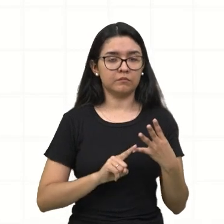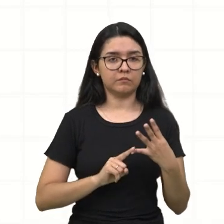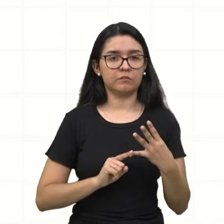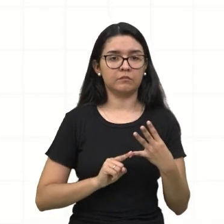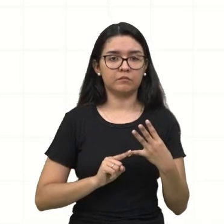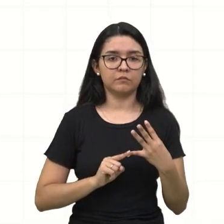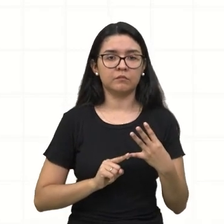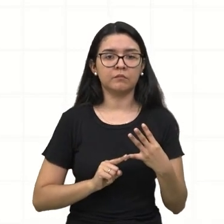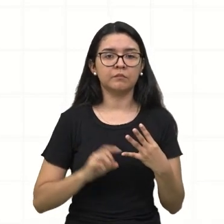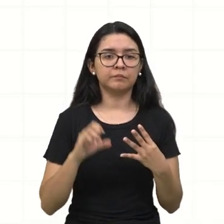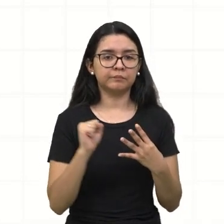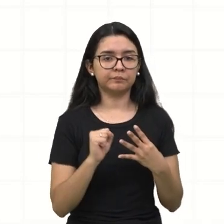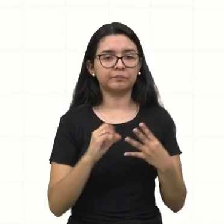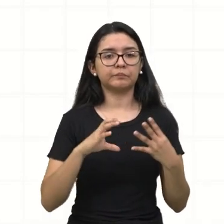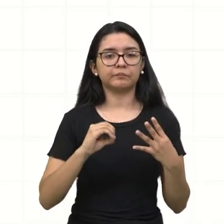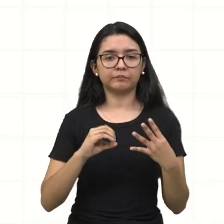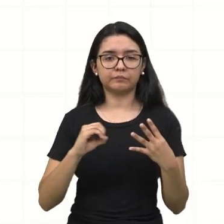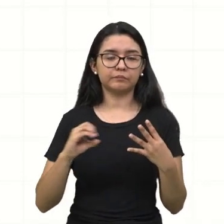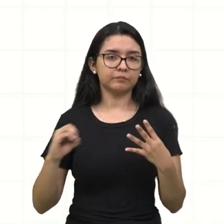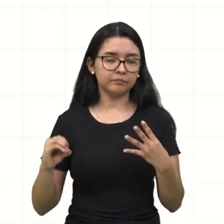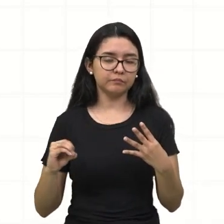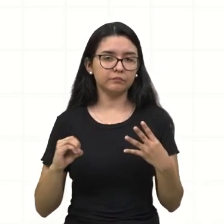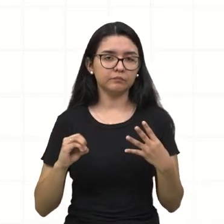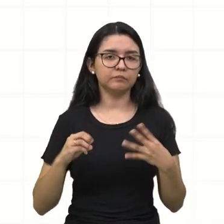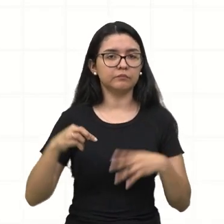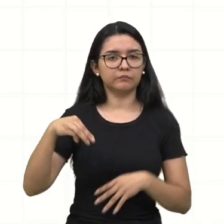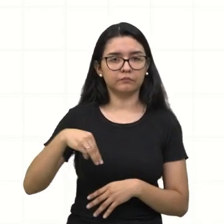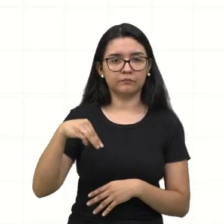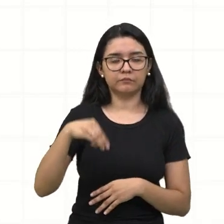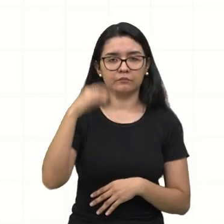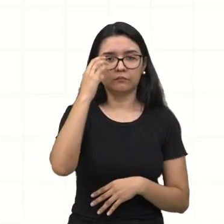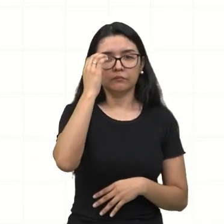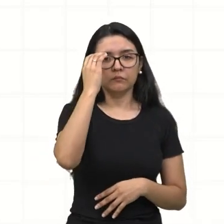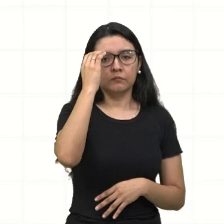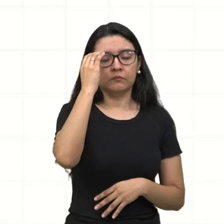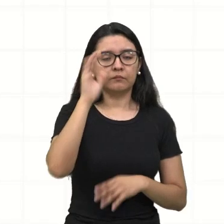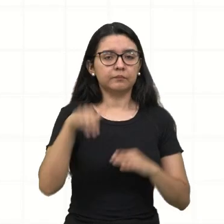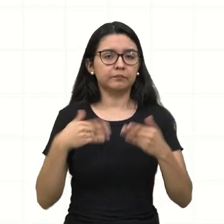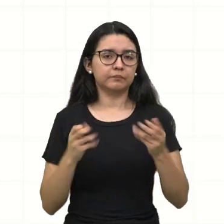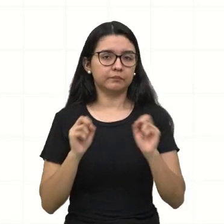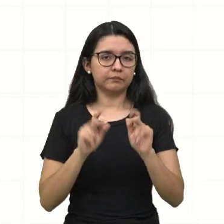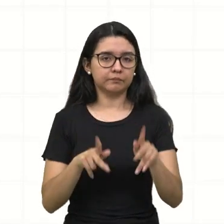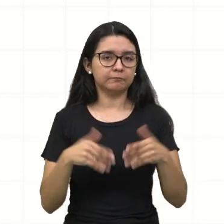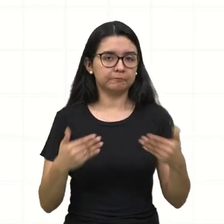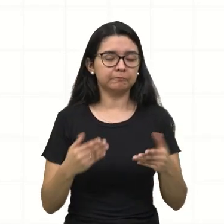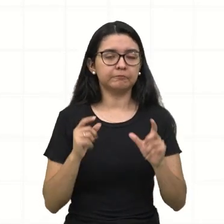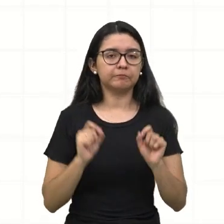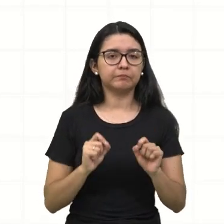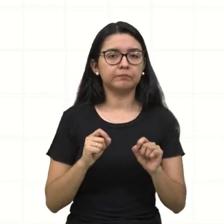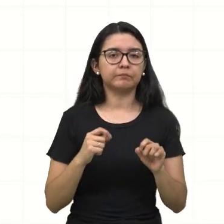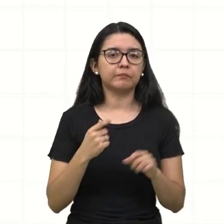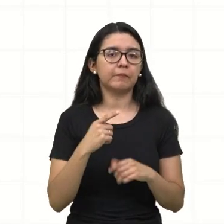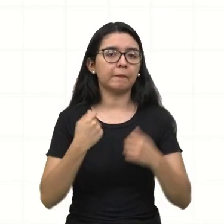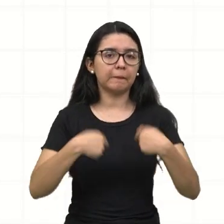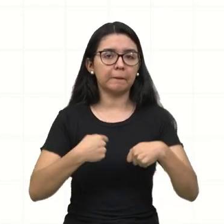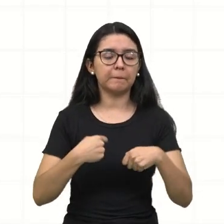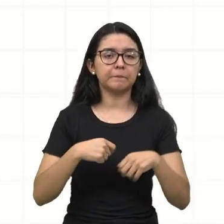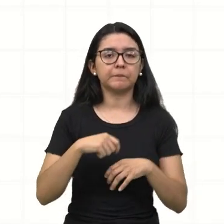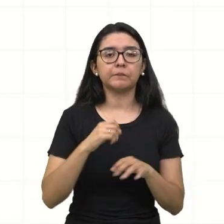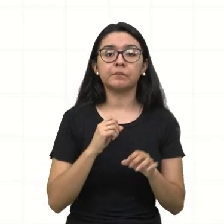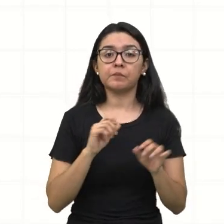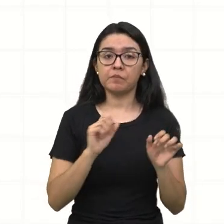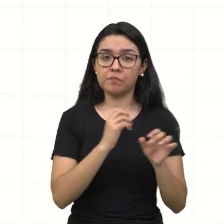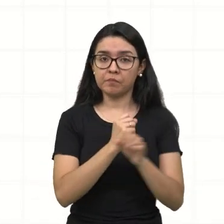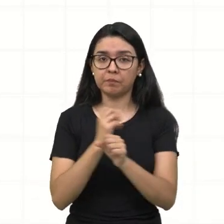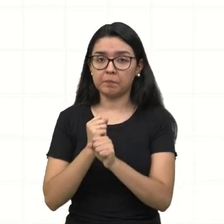8.578 metros. Letra D, 8.000 metros. Bem, então a gente sempre, né, faz